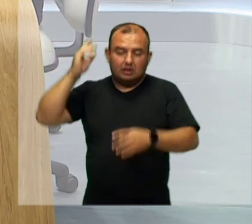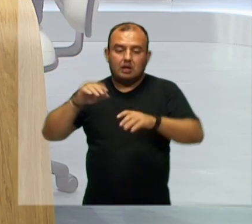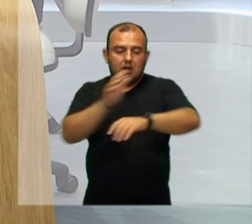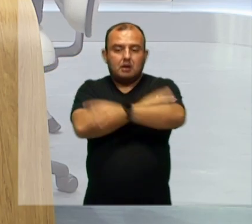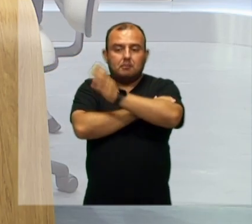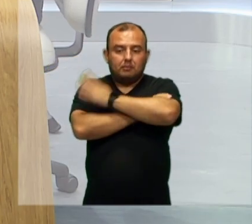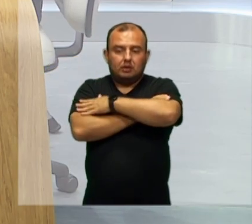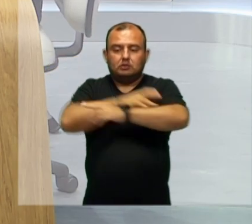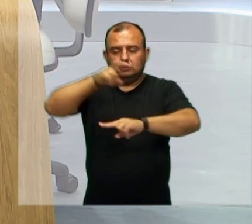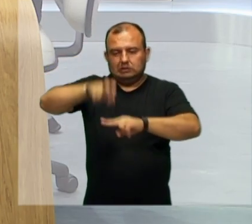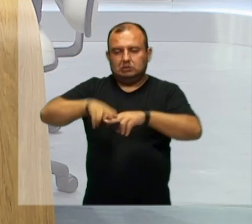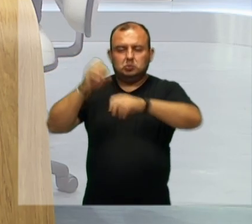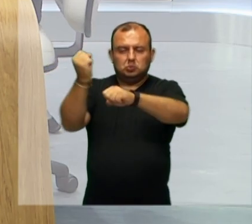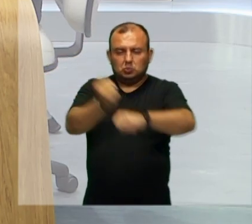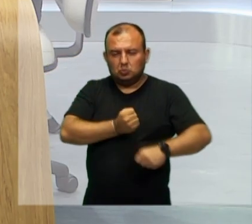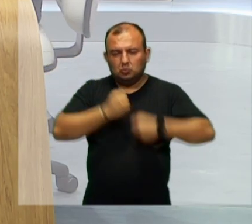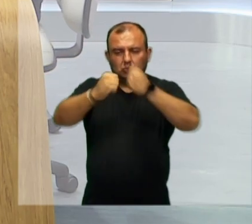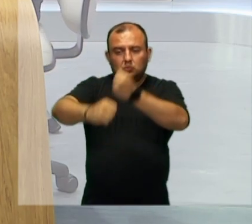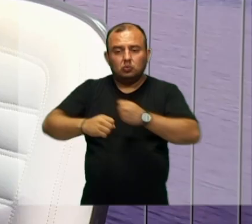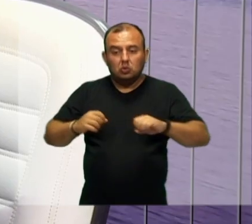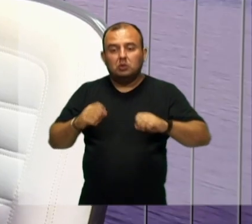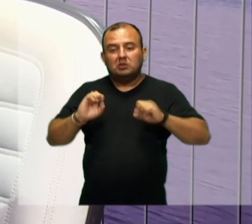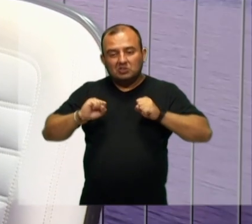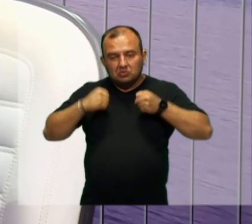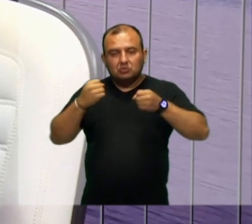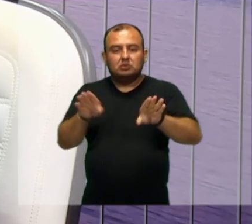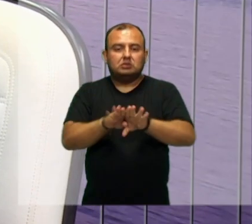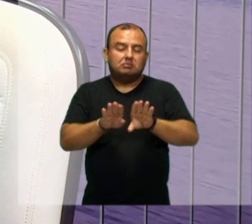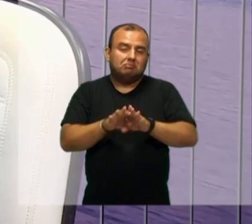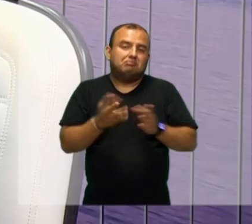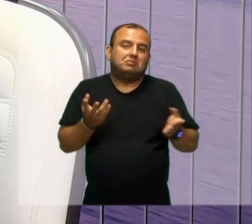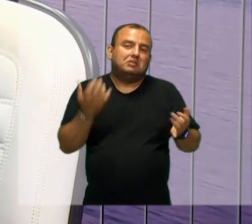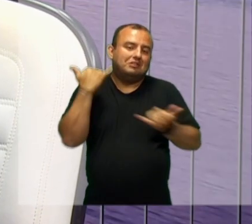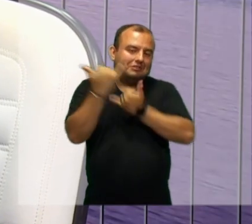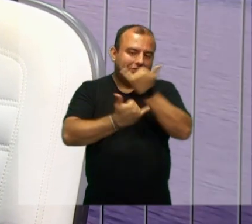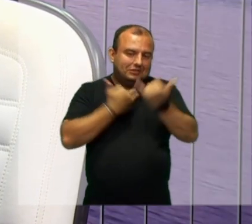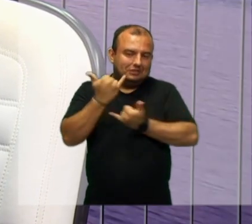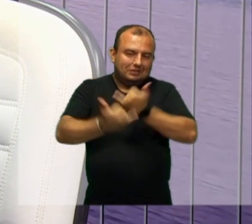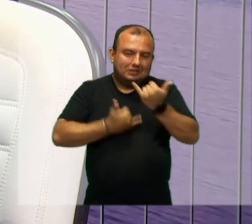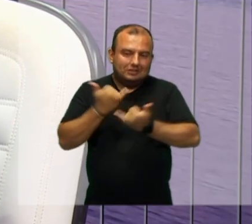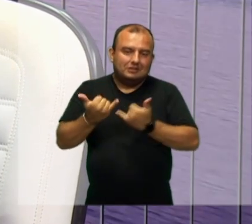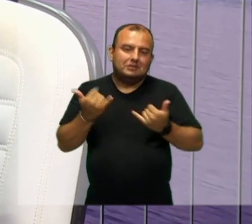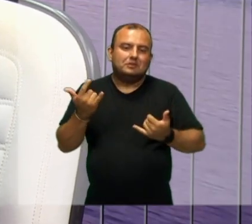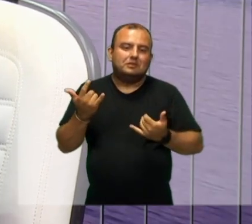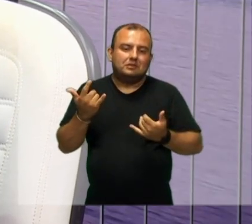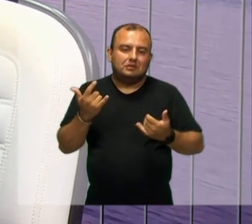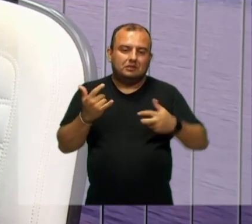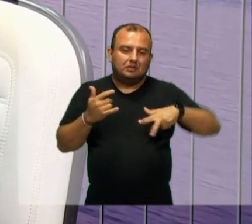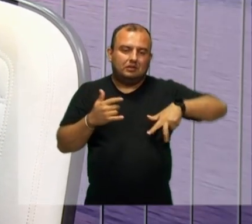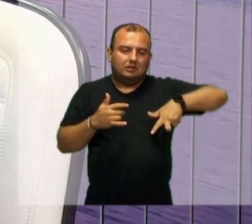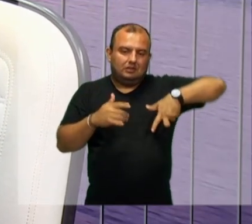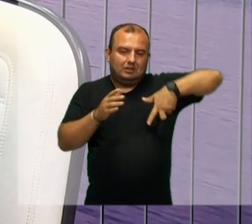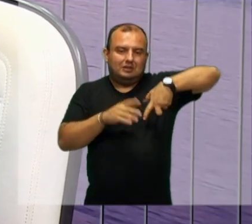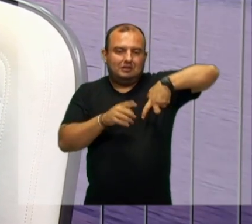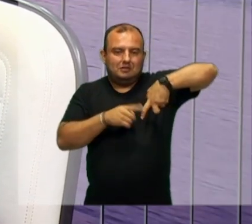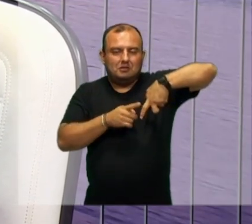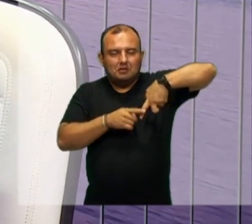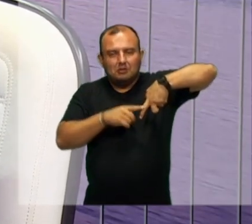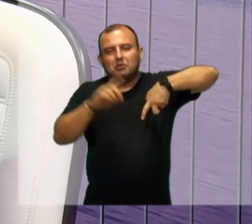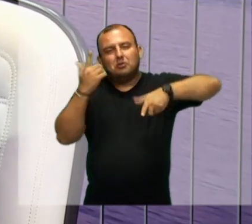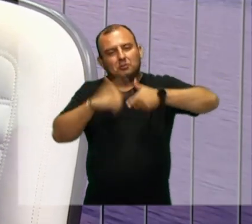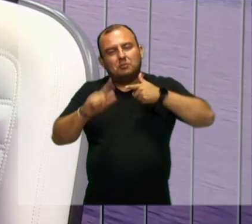questão de ficar sentado muito tempo? Eu falo de brincadeira, assim, que eu estraguei meu joelho, agora eu vou estragar os ombros,